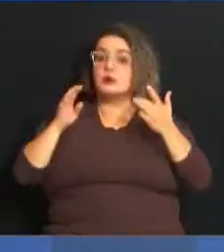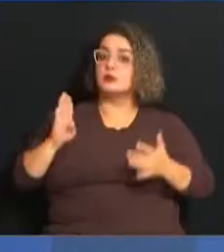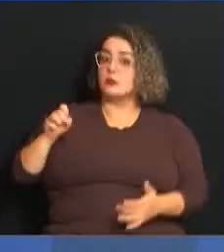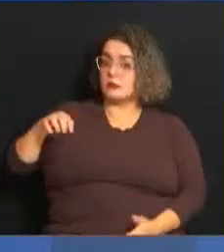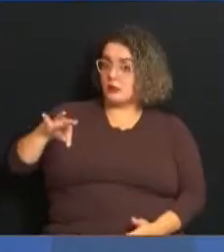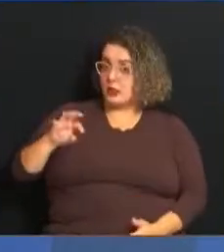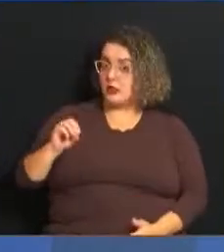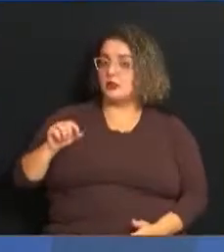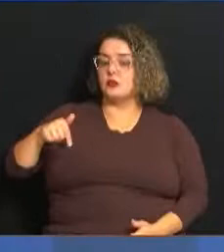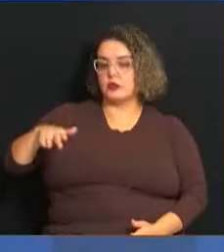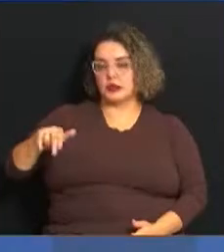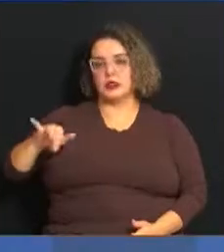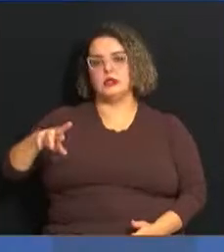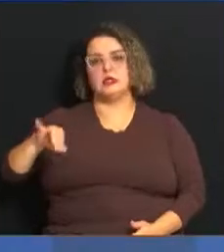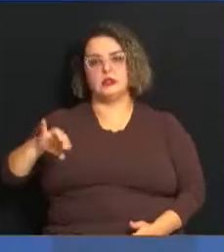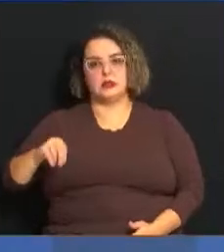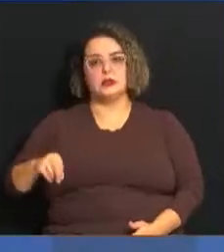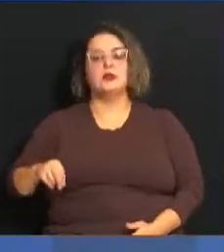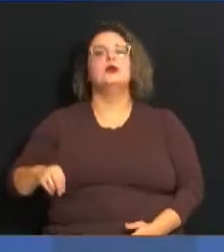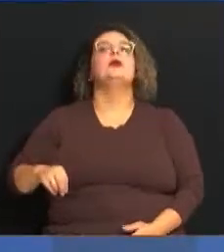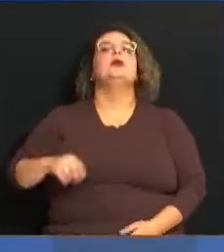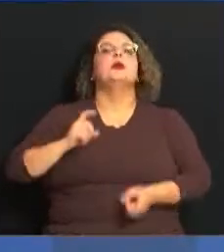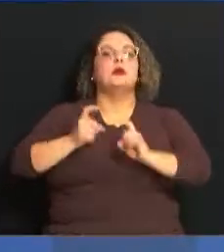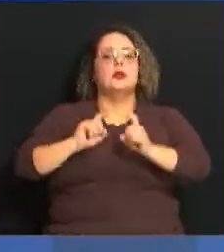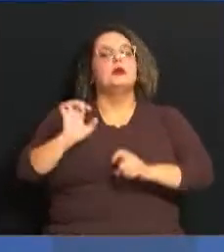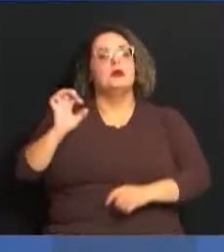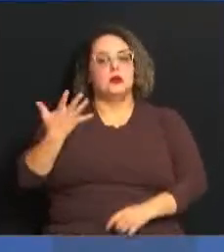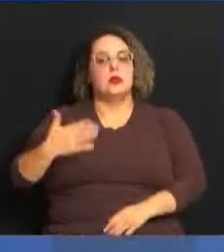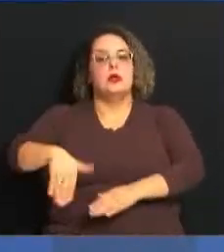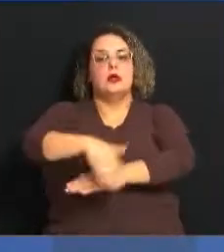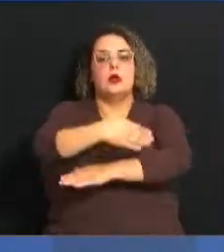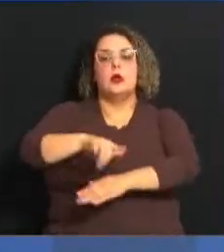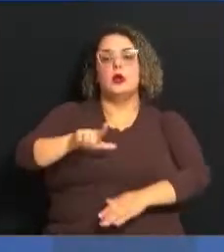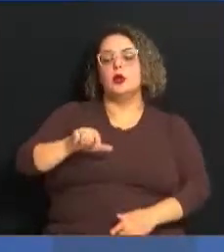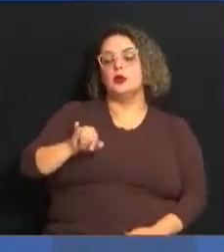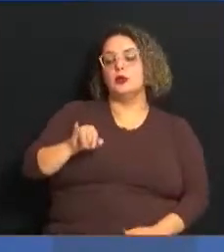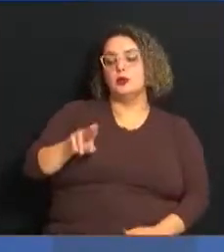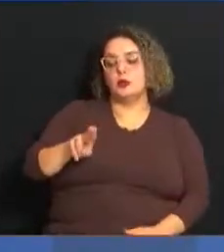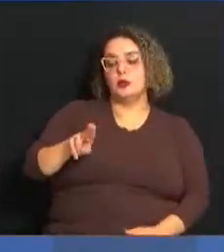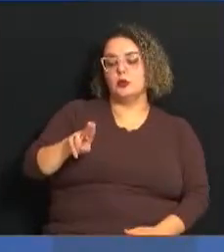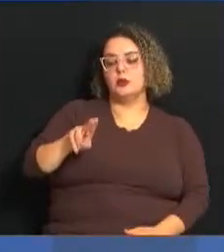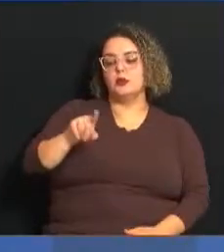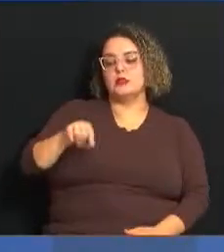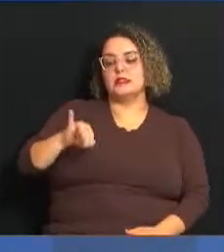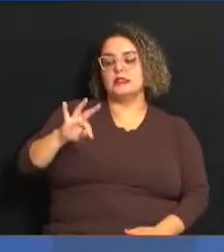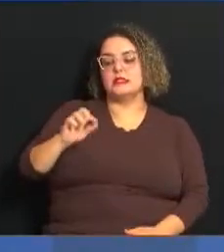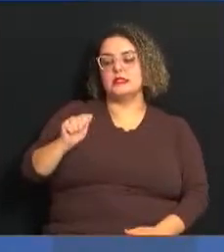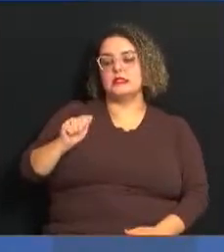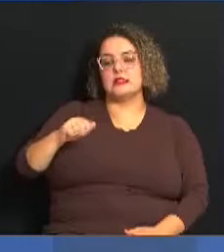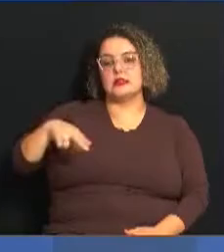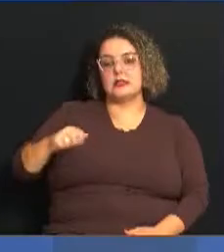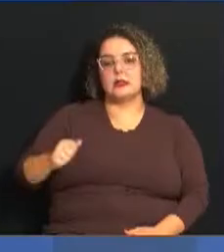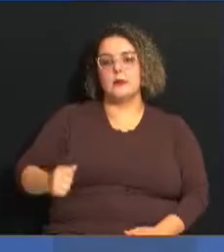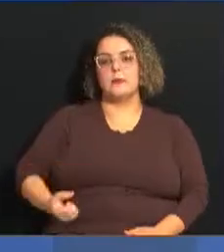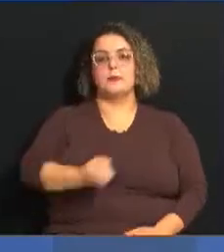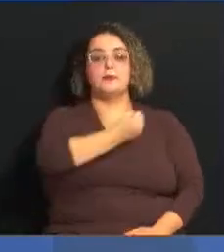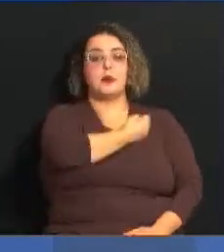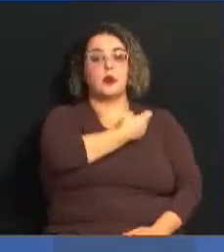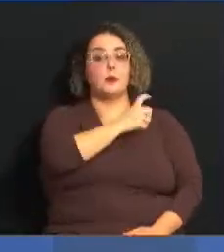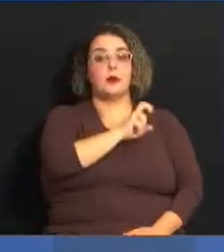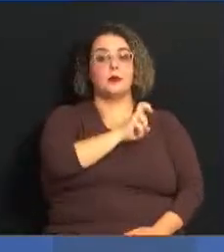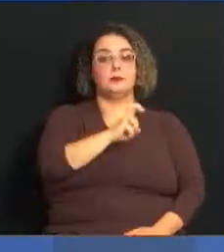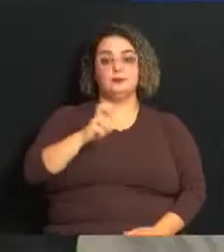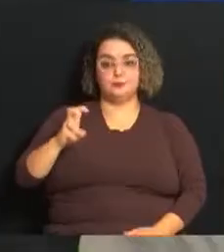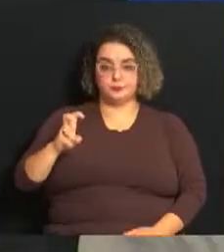onde acontecem as reuniões, na Rua Lusitana, com a entrada no número 1555, no centro de Campinas. E foi feito